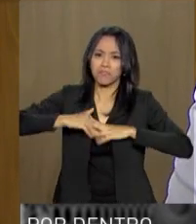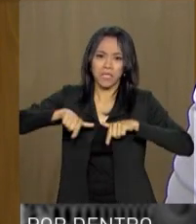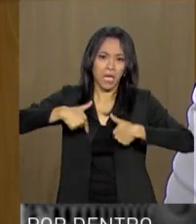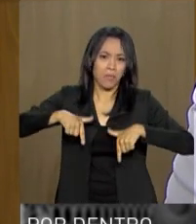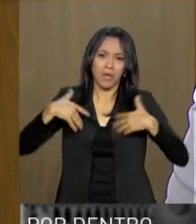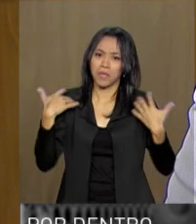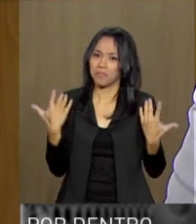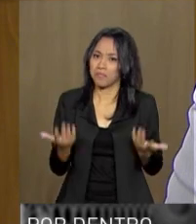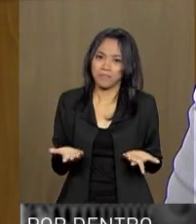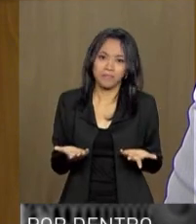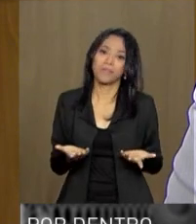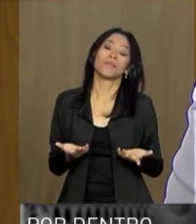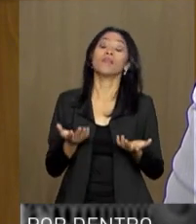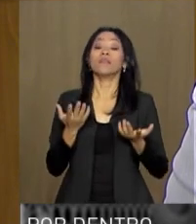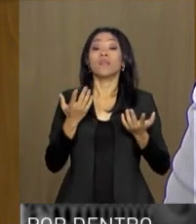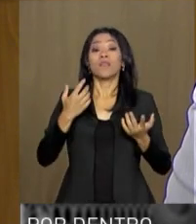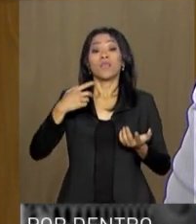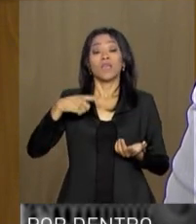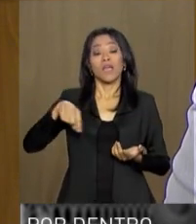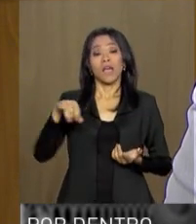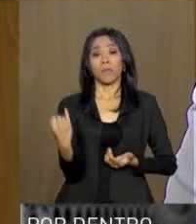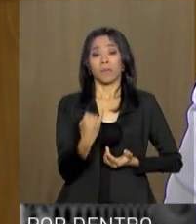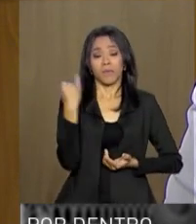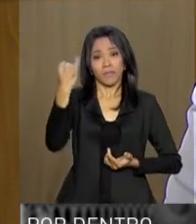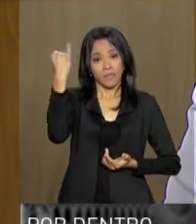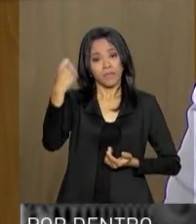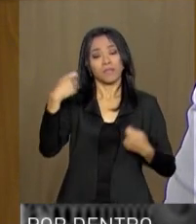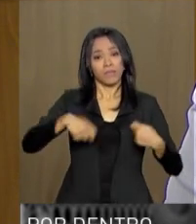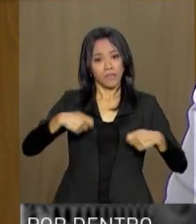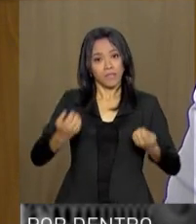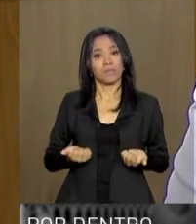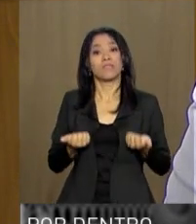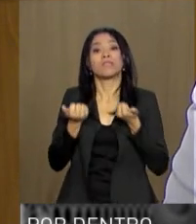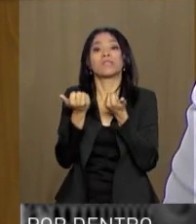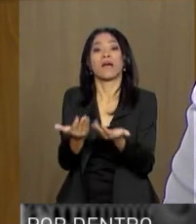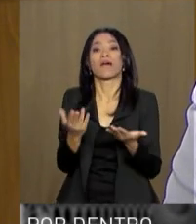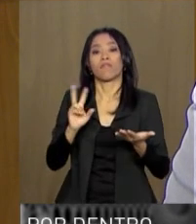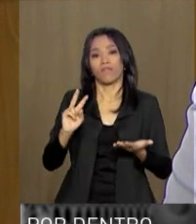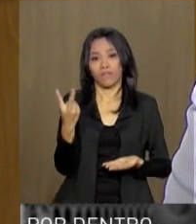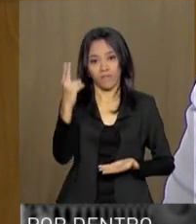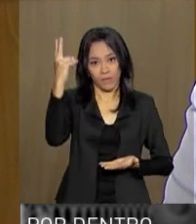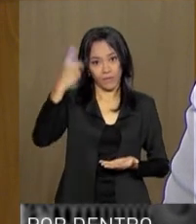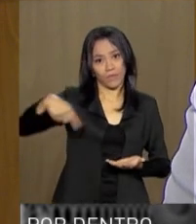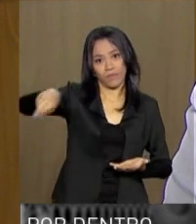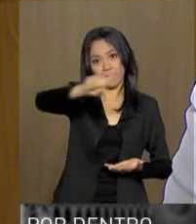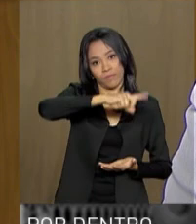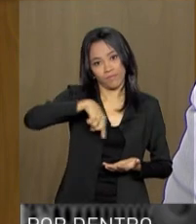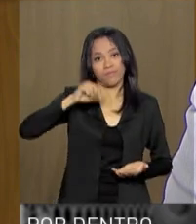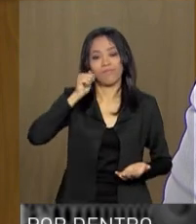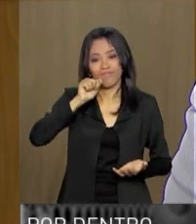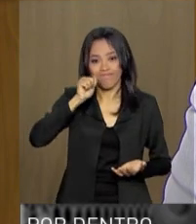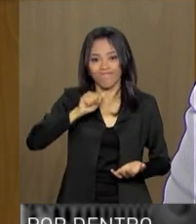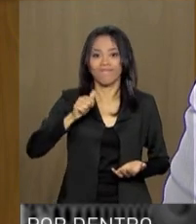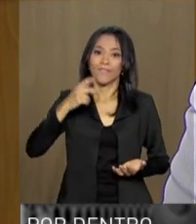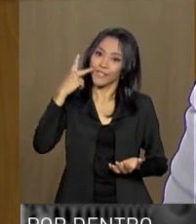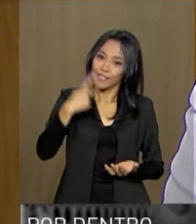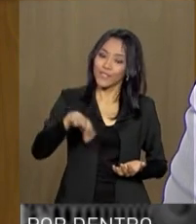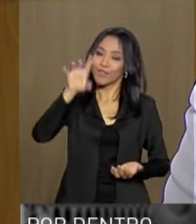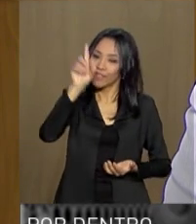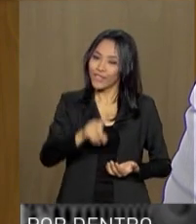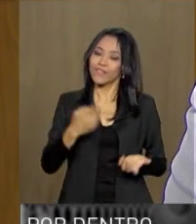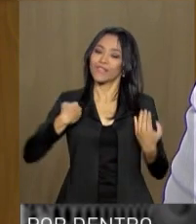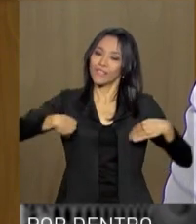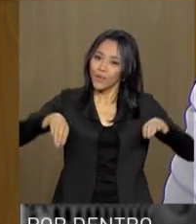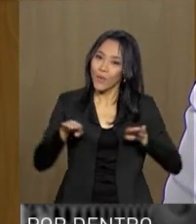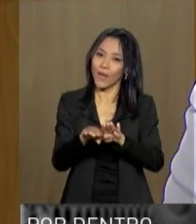importância que nós temos de que dá realmente o valor devido e que seus direitos sejam iguais também na